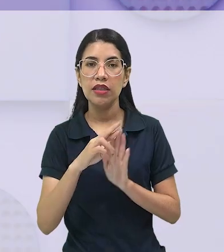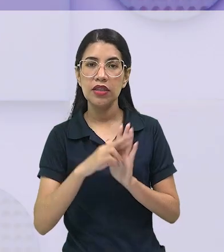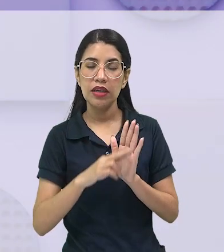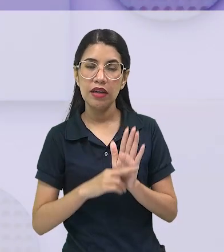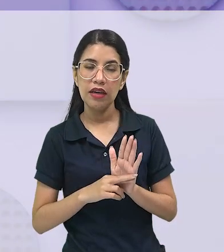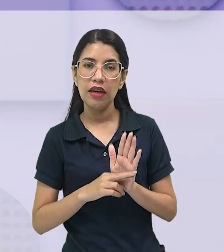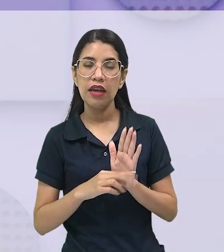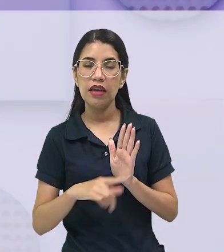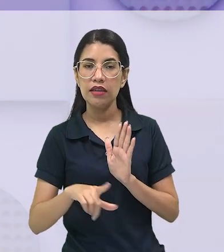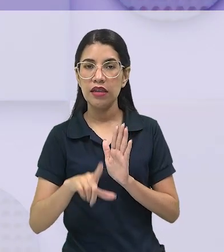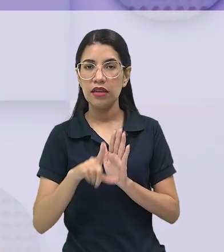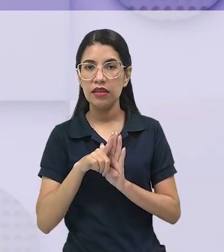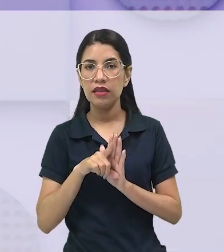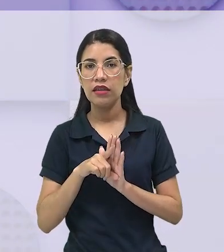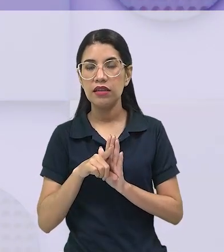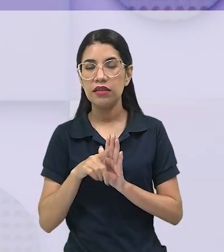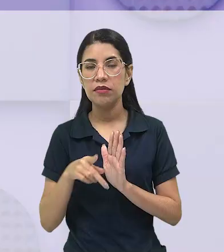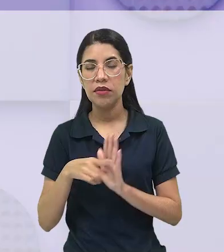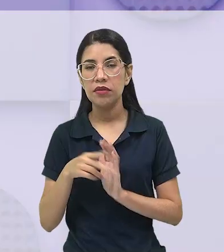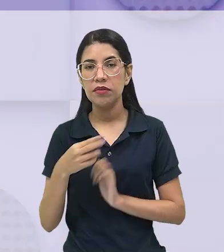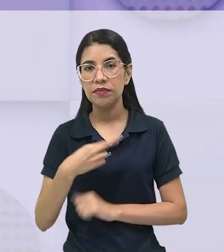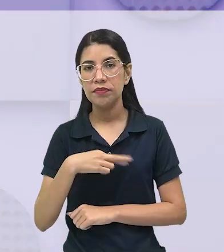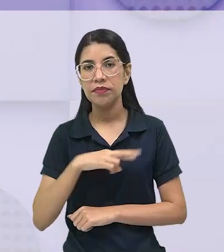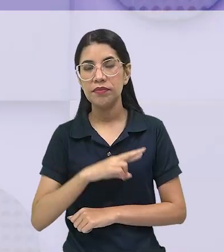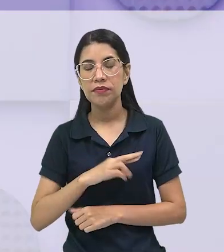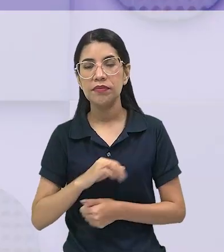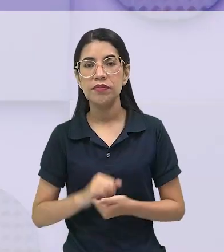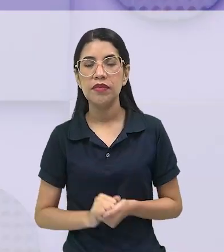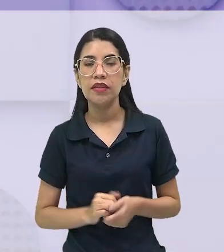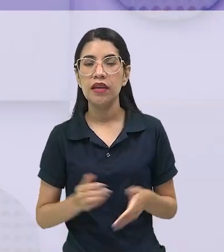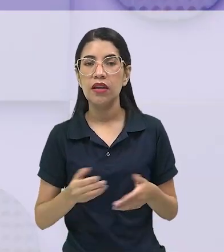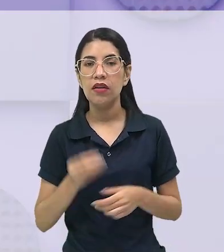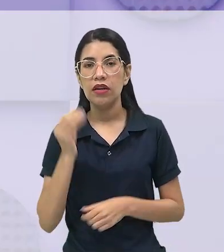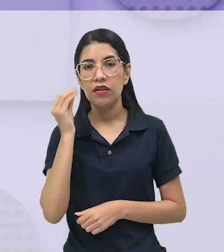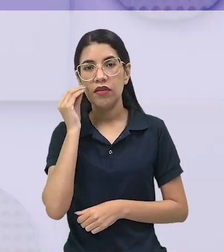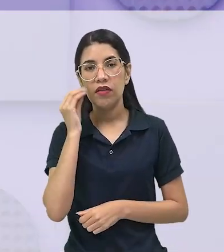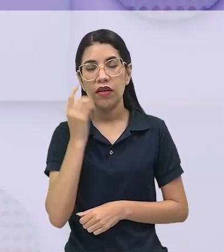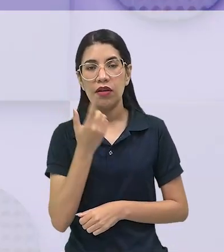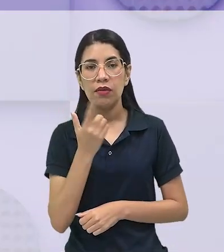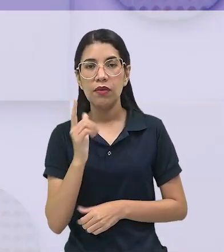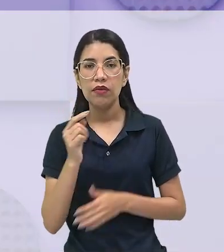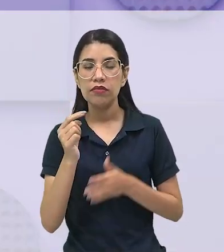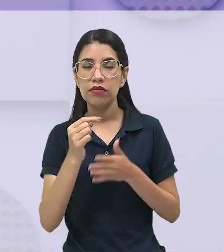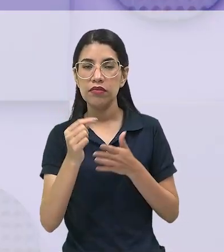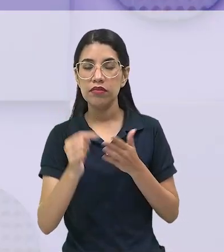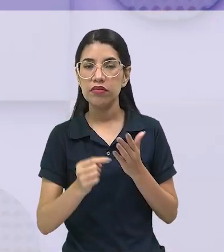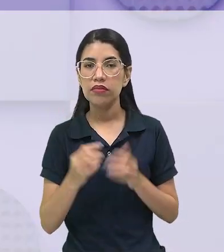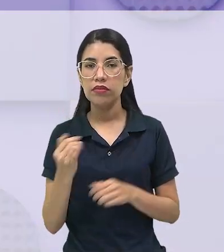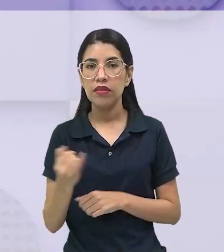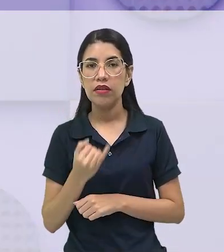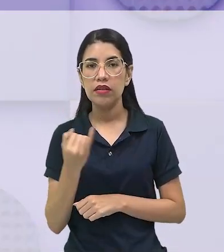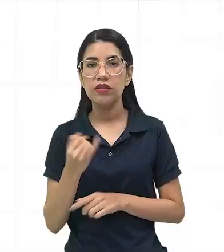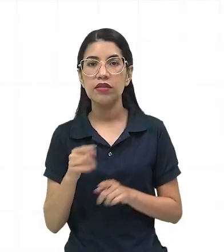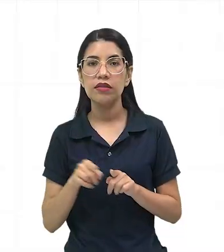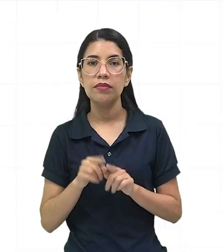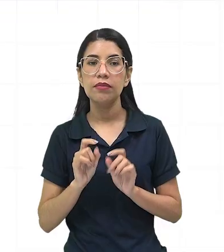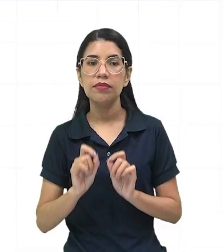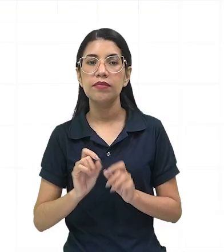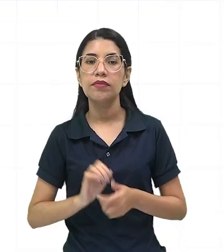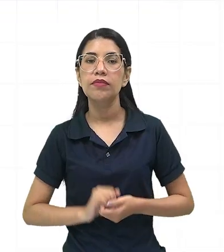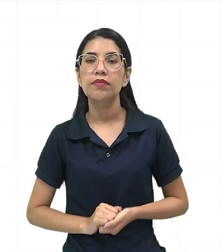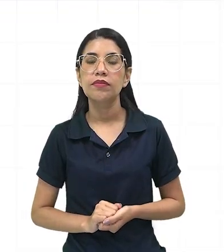pensar suas leis, ok? Então, vamos agora ver outros pontos que foram importantes no decorrer da nossa